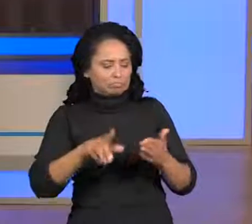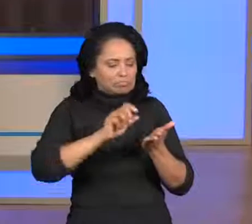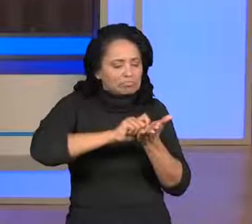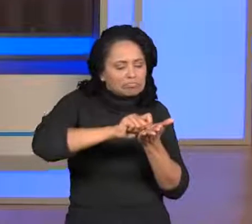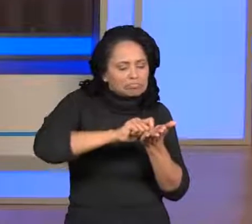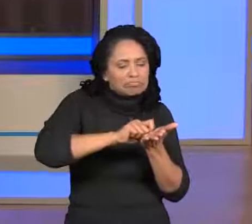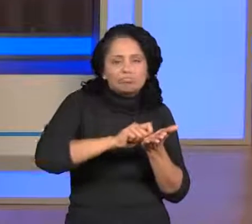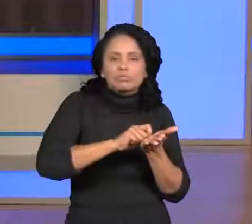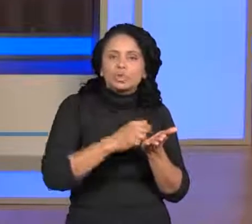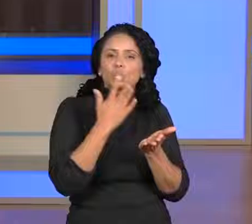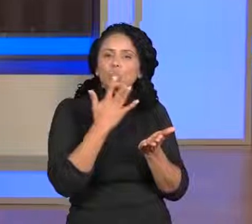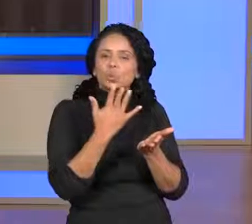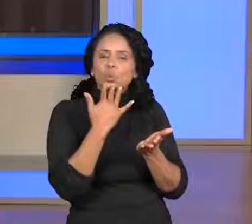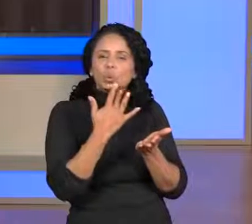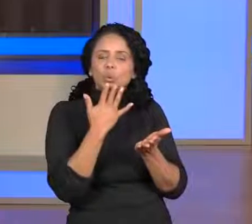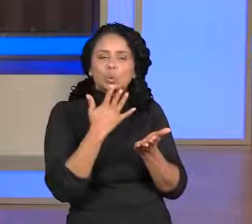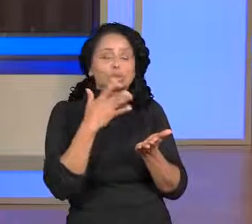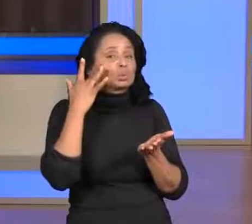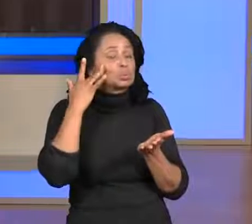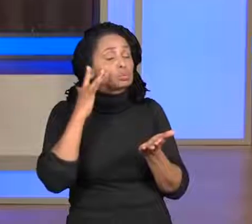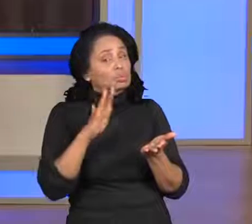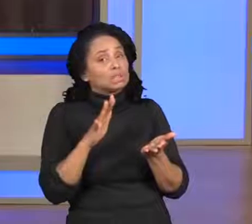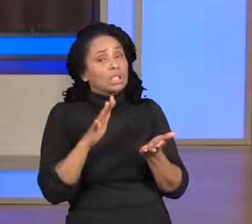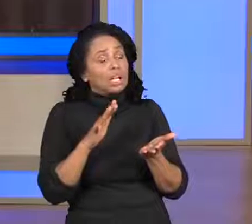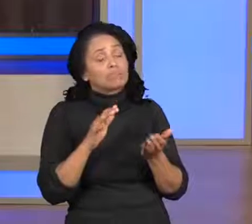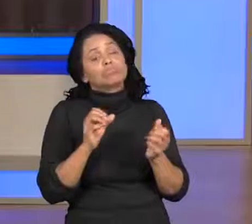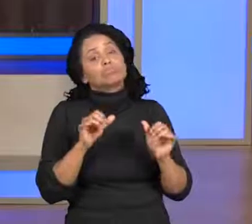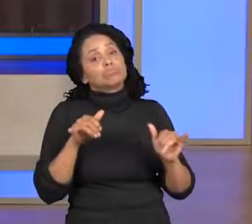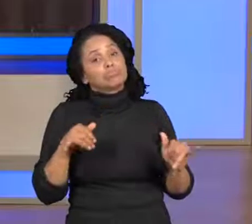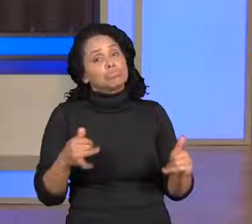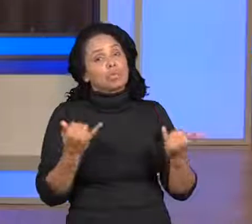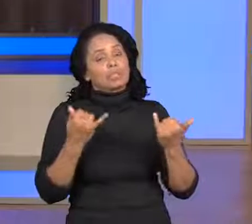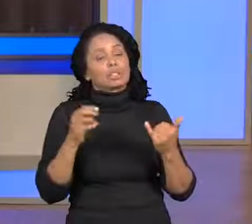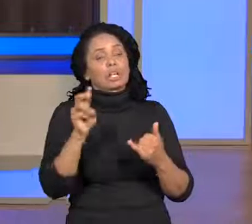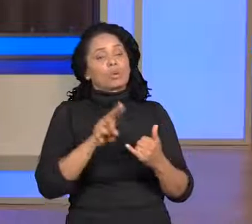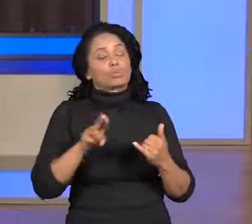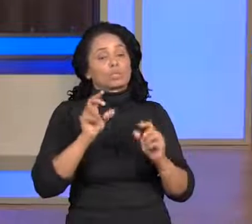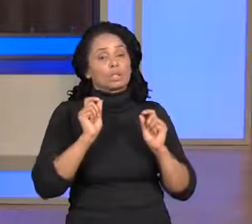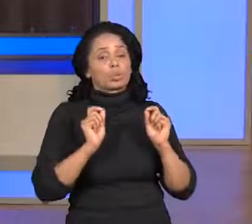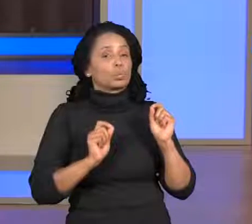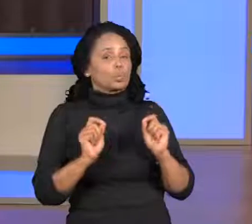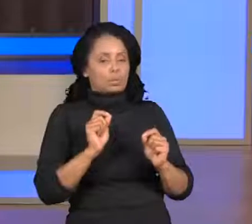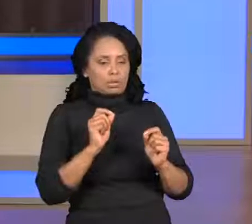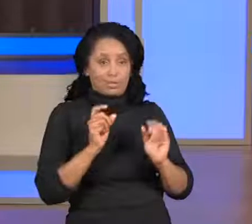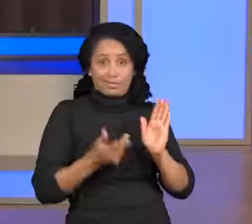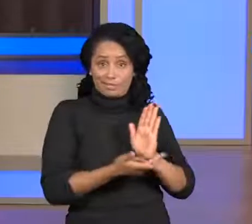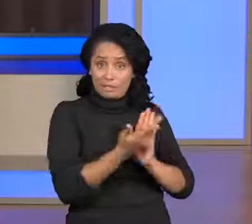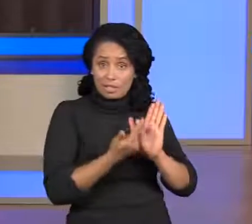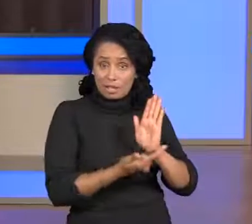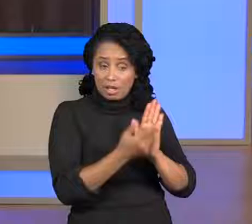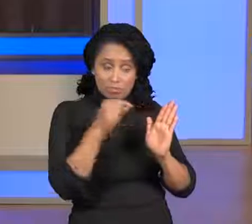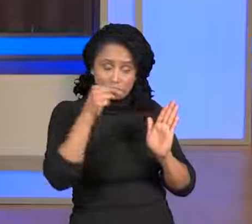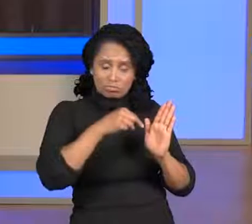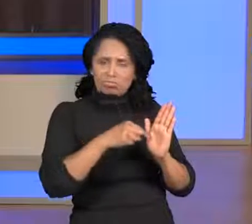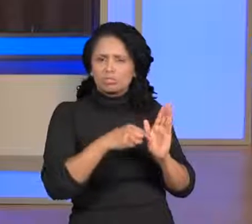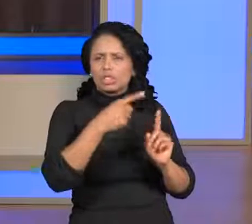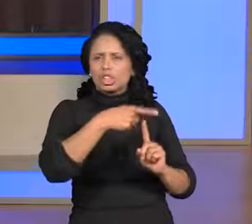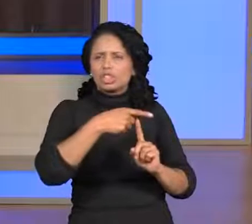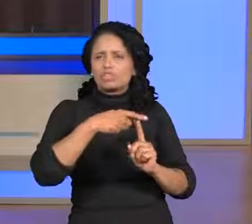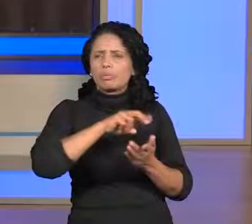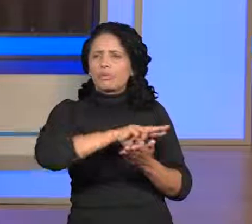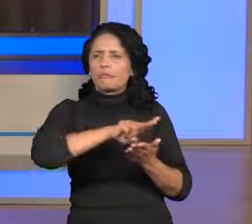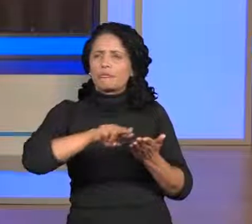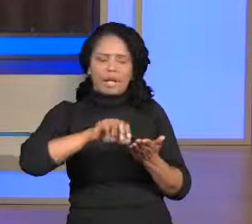ter uma pintura. A gente vai explorar mais o desenho. Mesmo porque no desenho, a gente tem diversos tipos de traços.